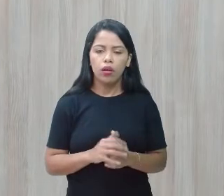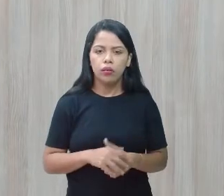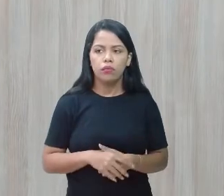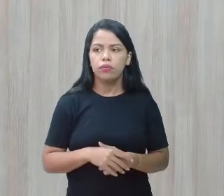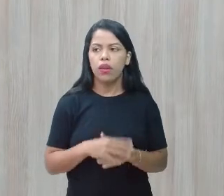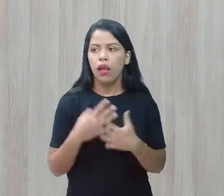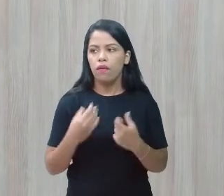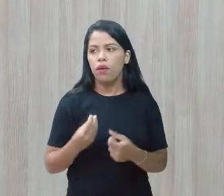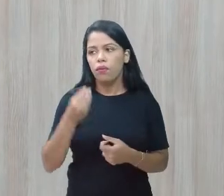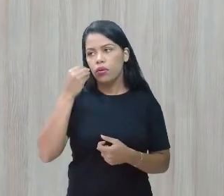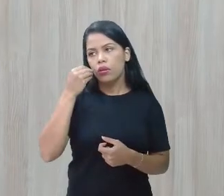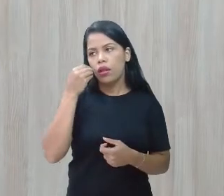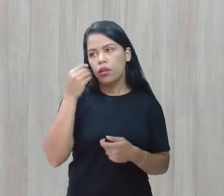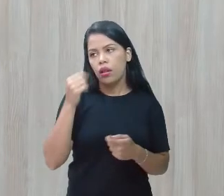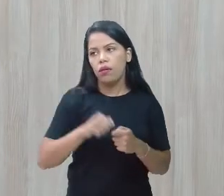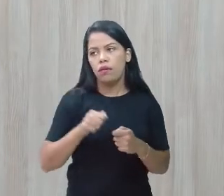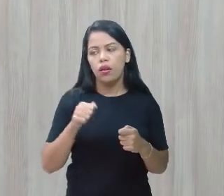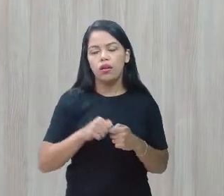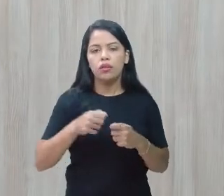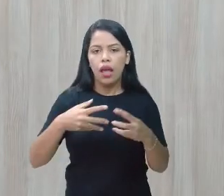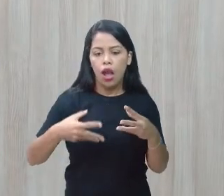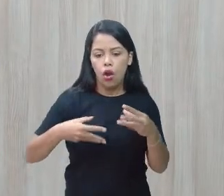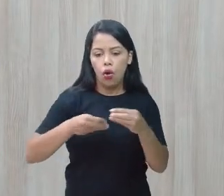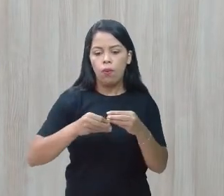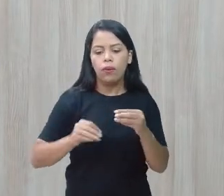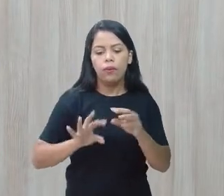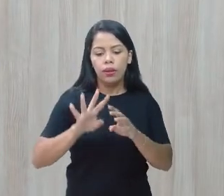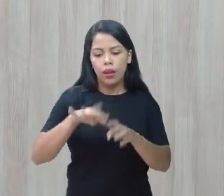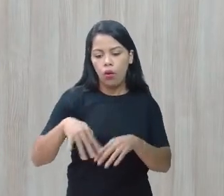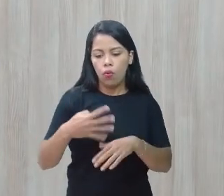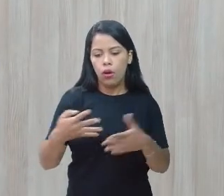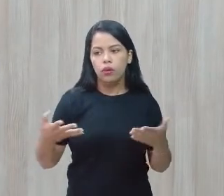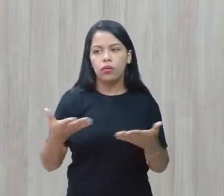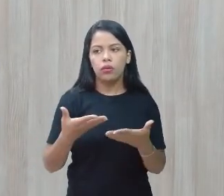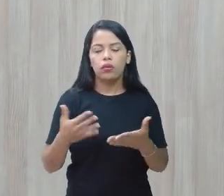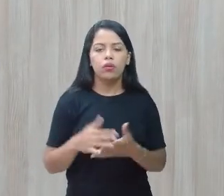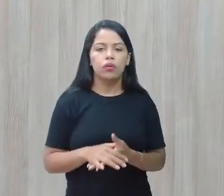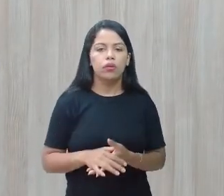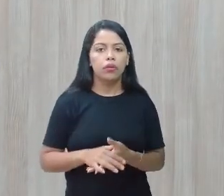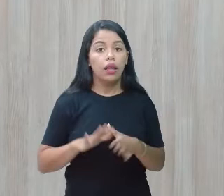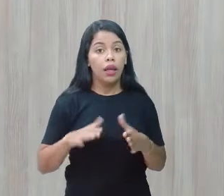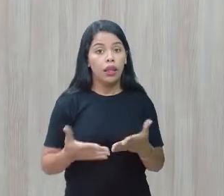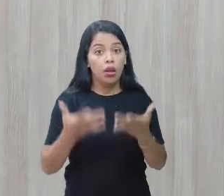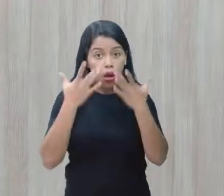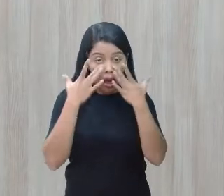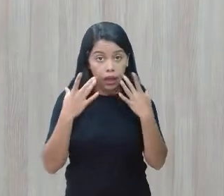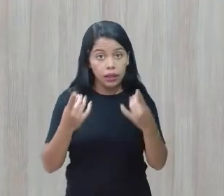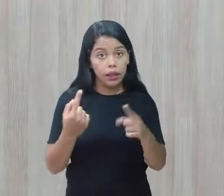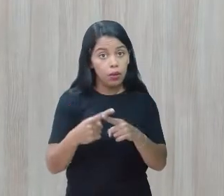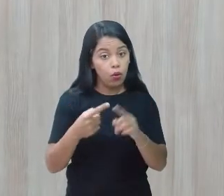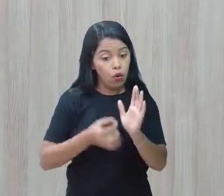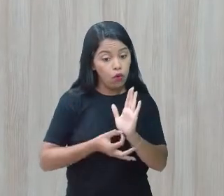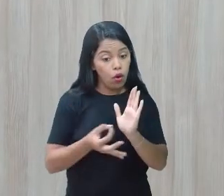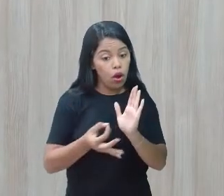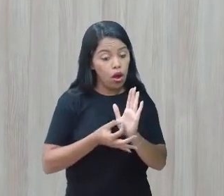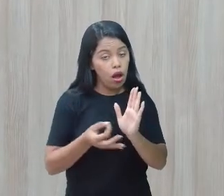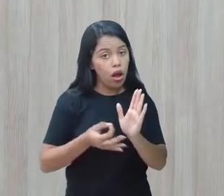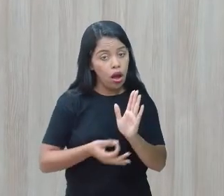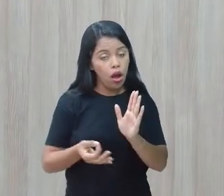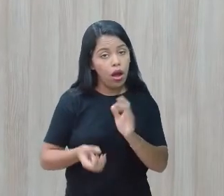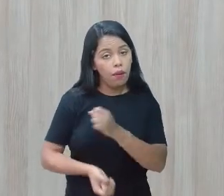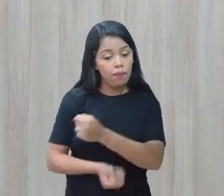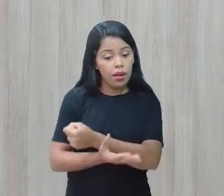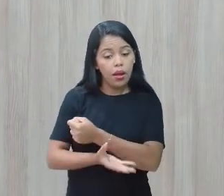E vamos tentar completar esse quadro. Para isso, fiquem atentos, porque eu vou dar várias dicas para facilitar